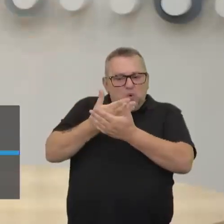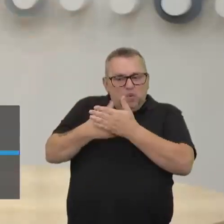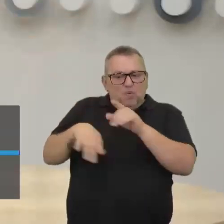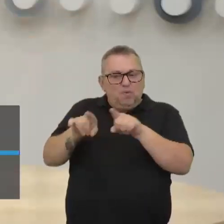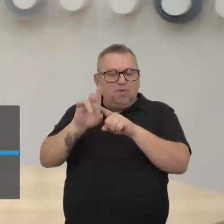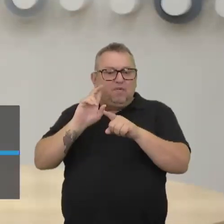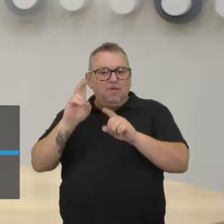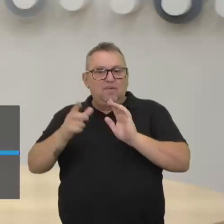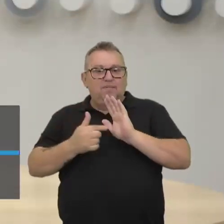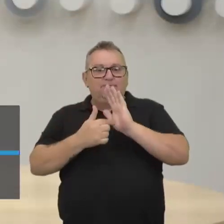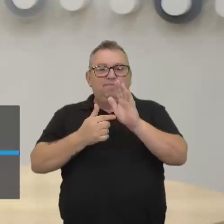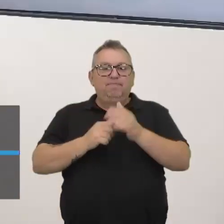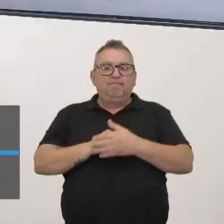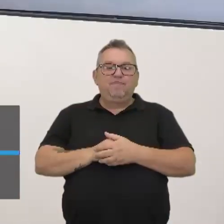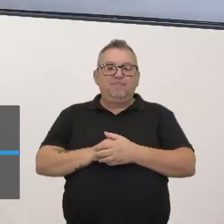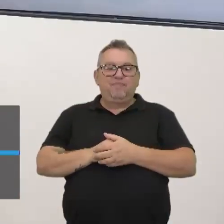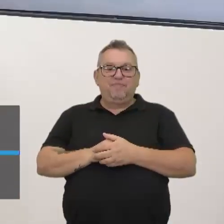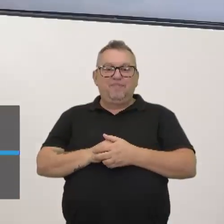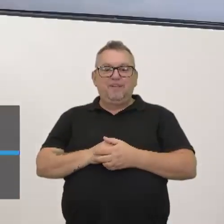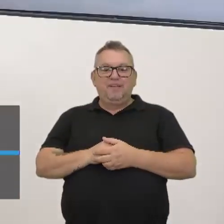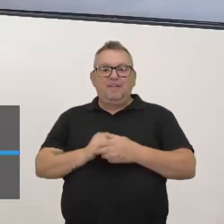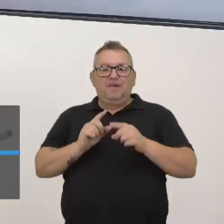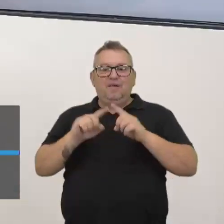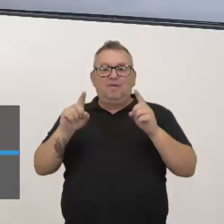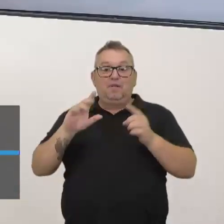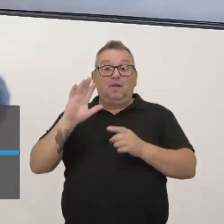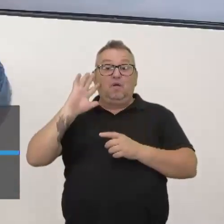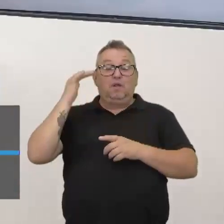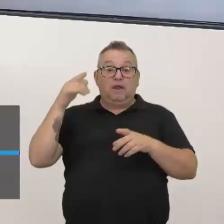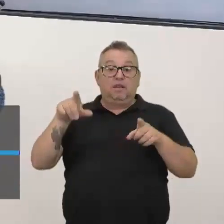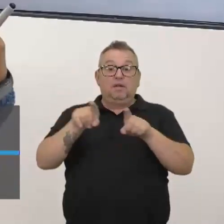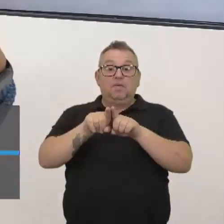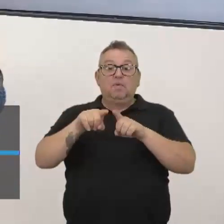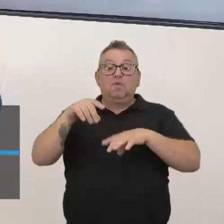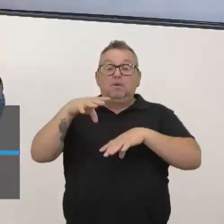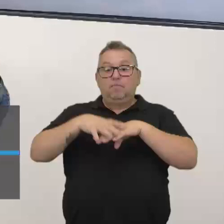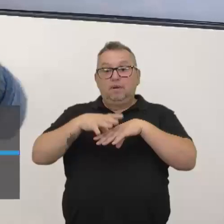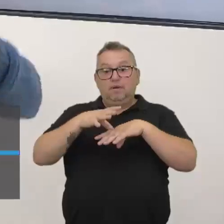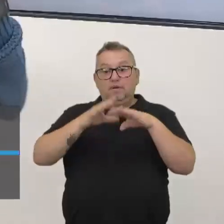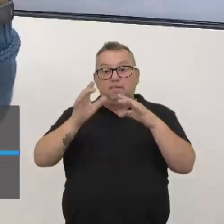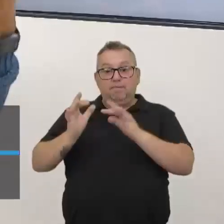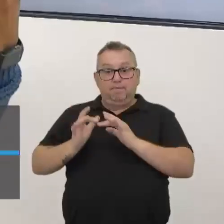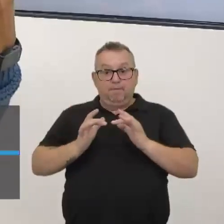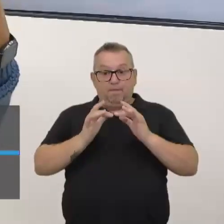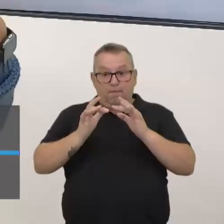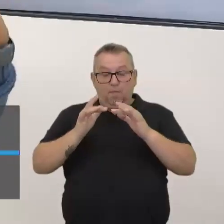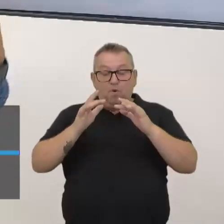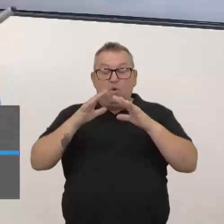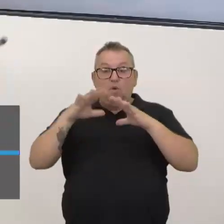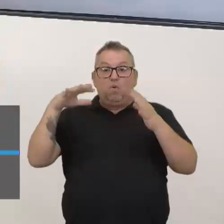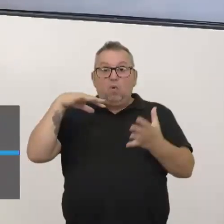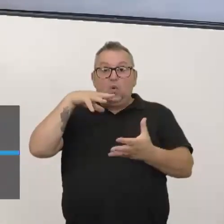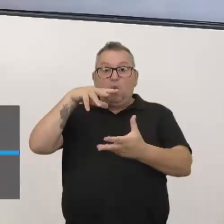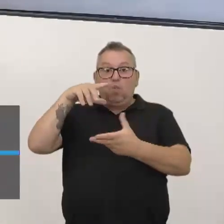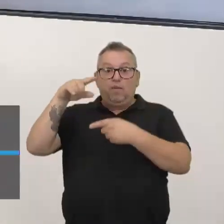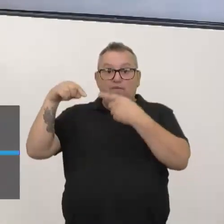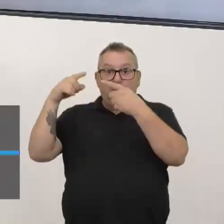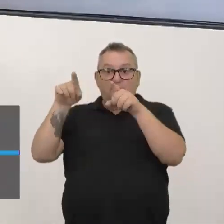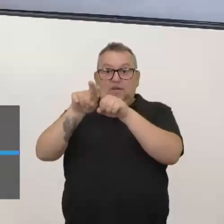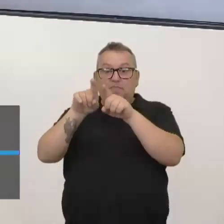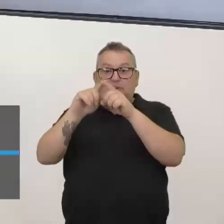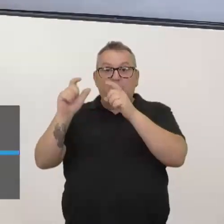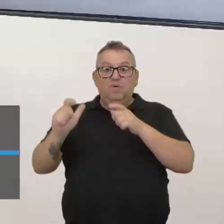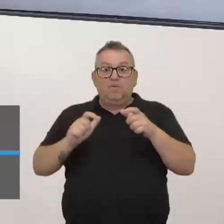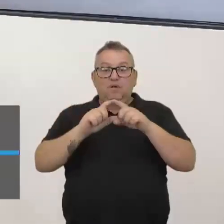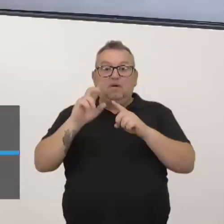aparece, eu não quero dar spoiler da... Então, combinado. Mas isso acontece, então, como a matemática se relaciona assim com o universo, com o ambiente, a gente